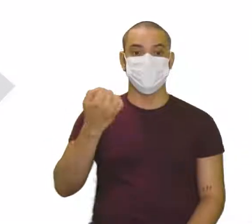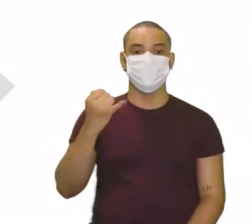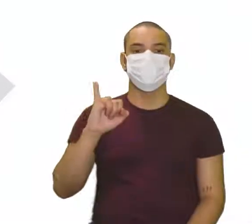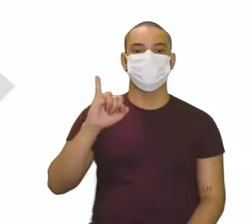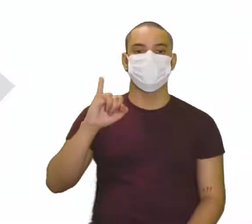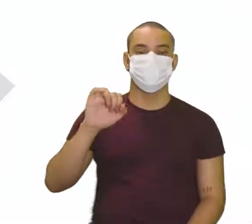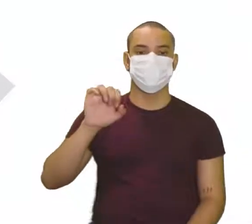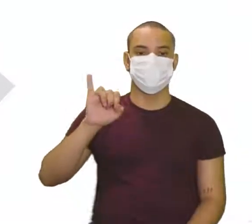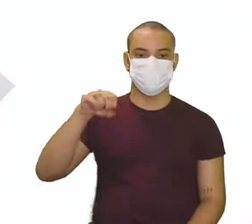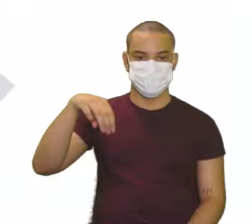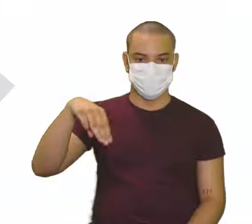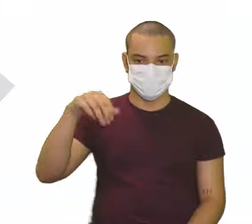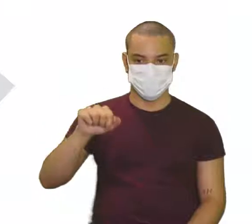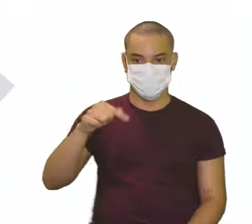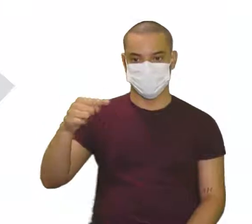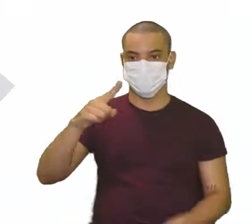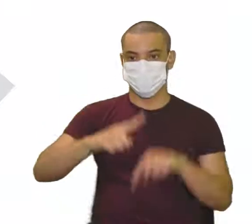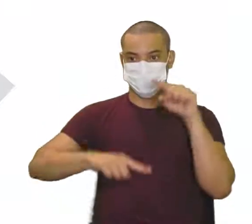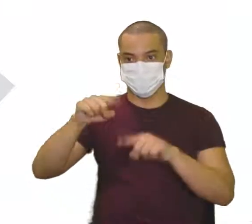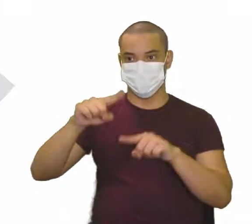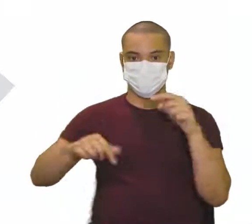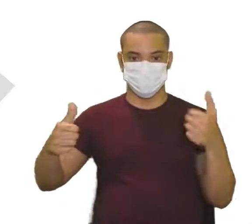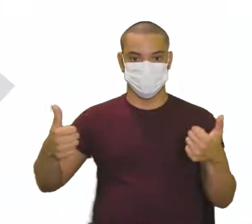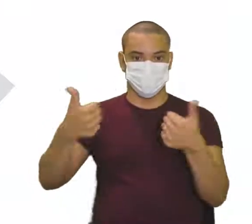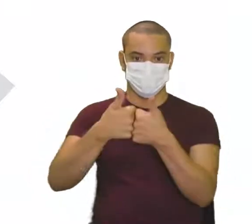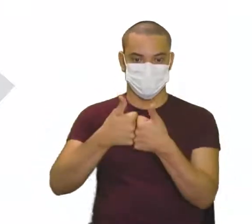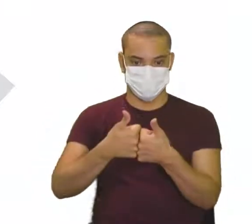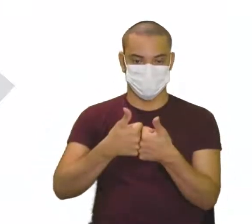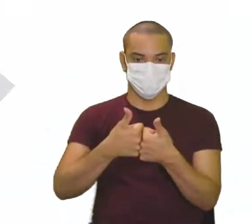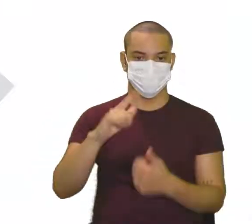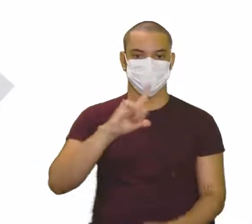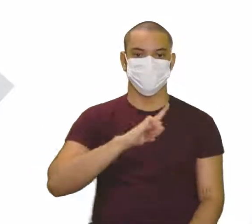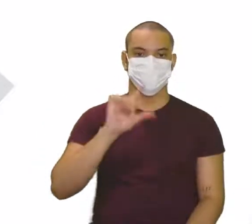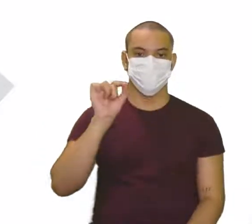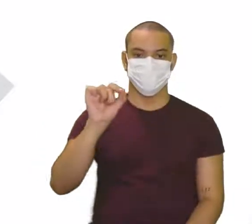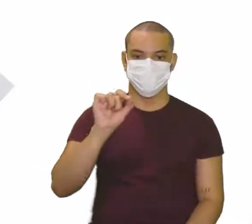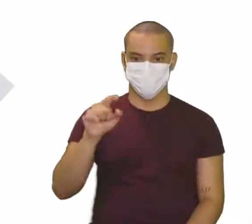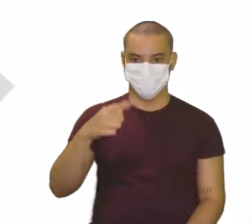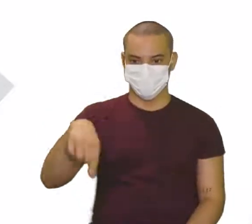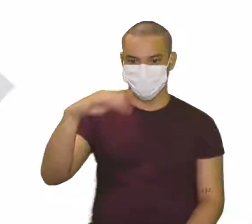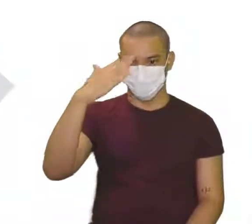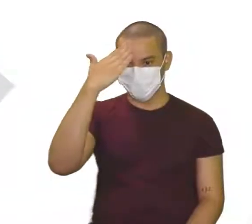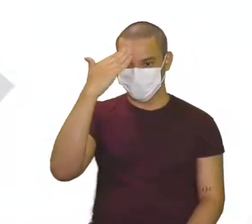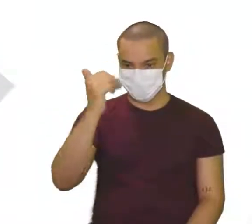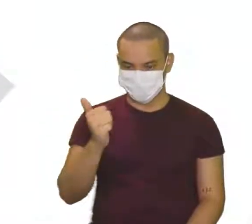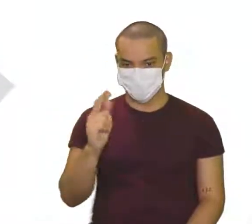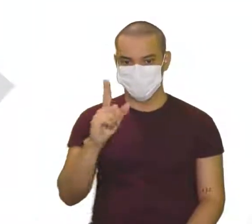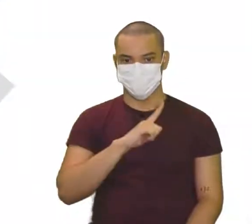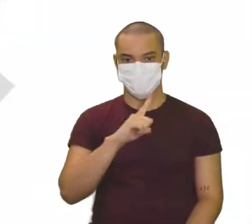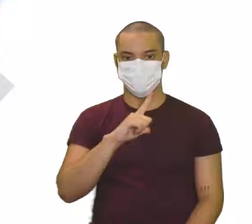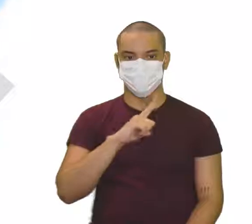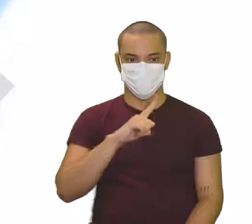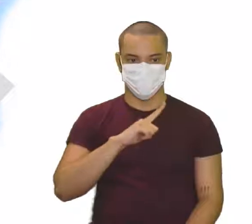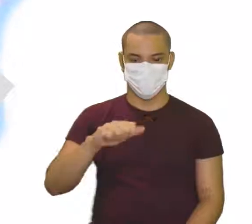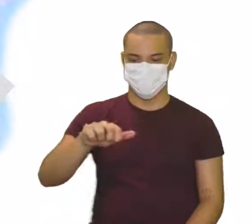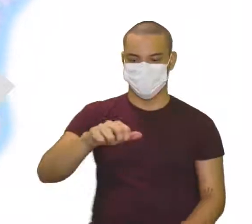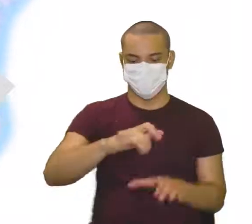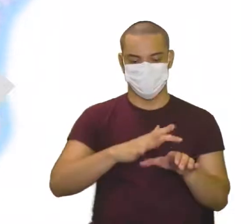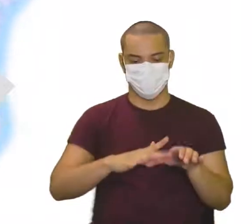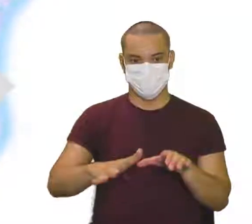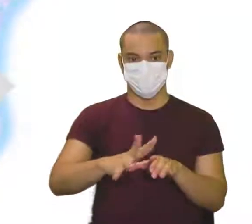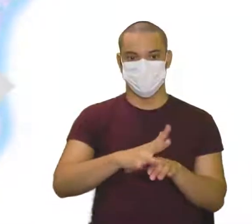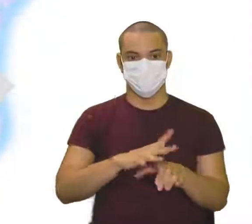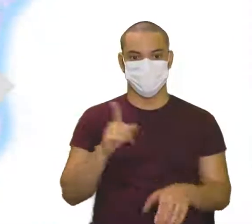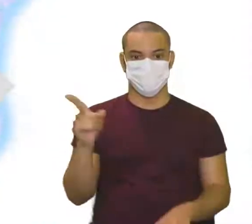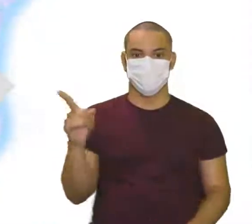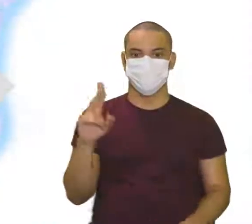e coloco perto desse material, aqui nós temos que o ímã, ele tem o campo magnético e nós vamos ter